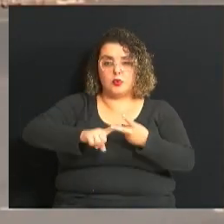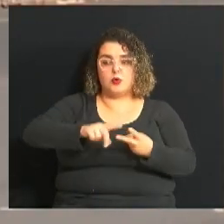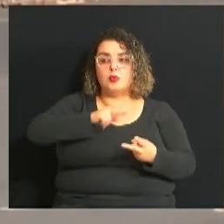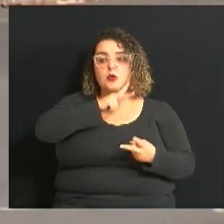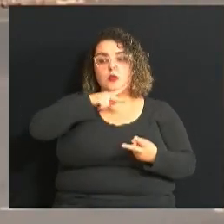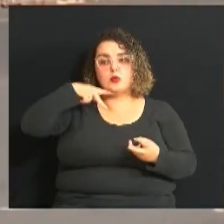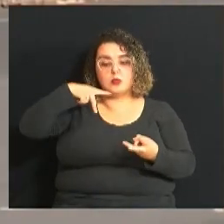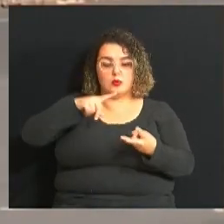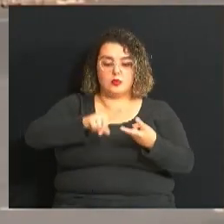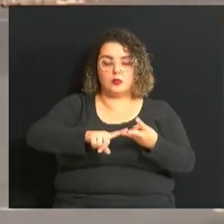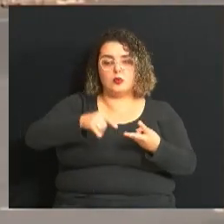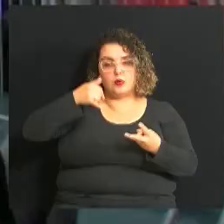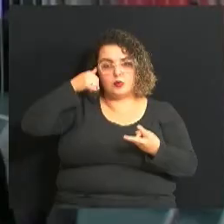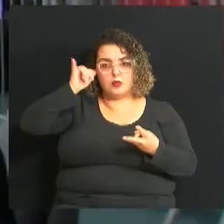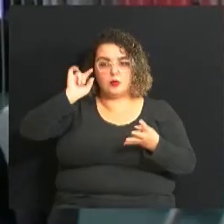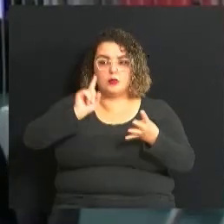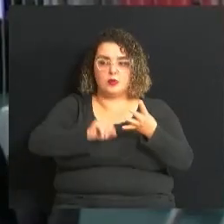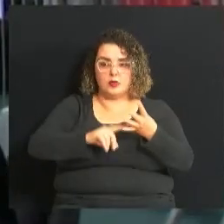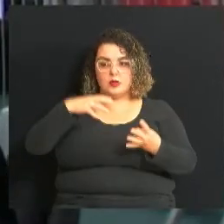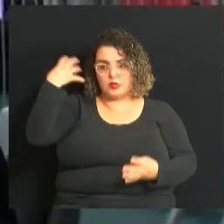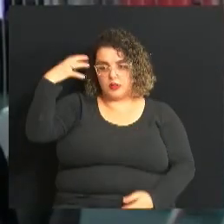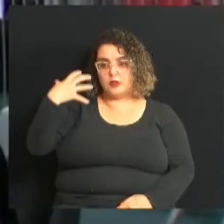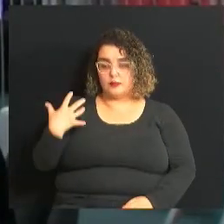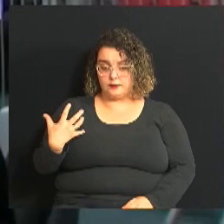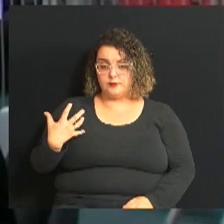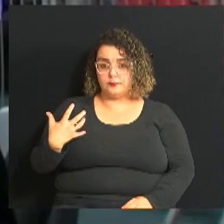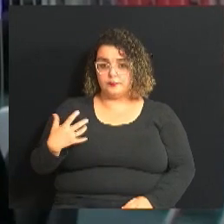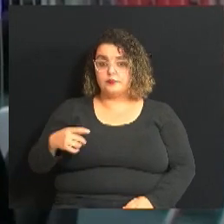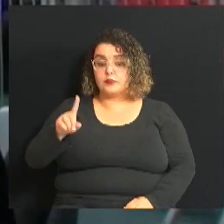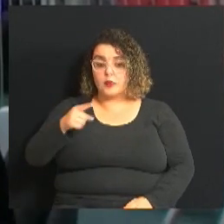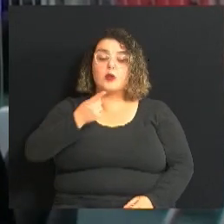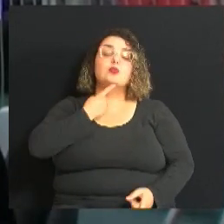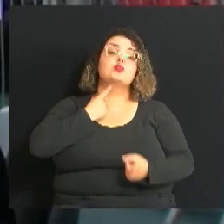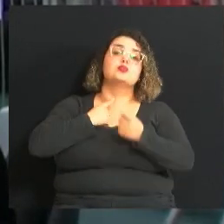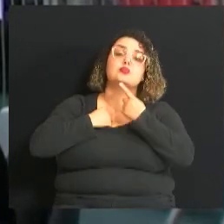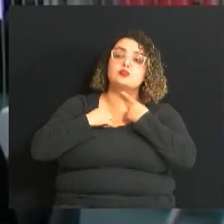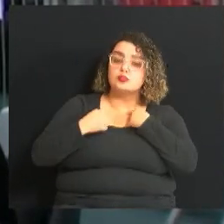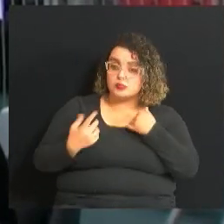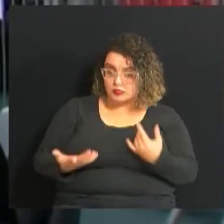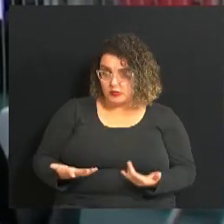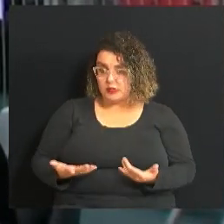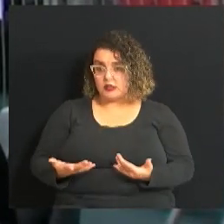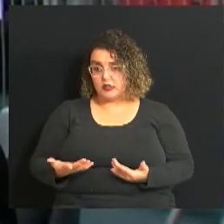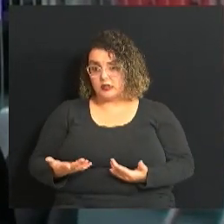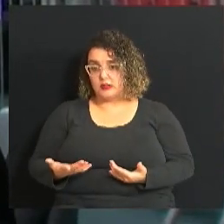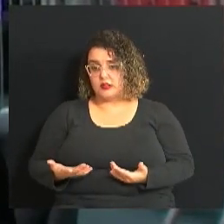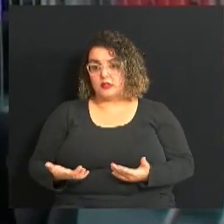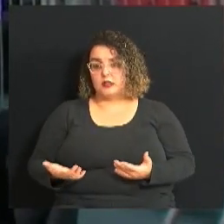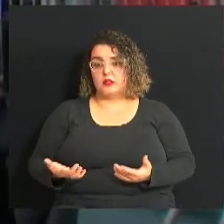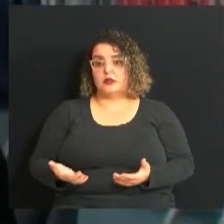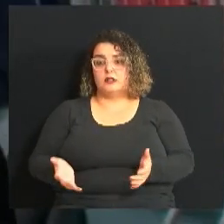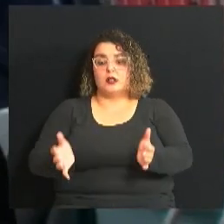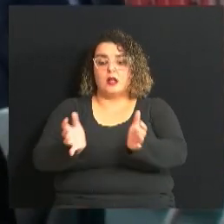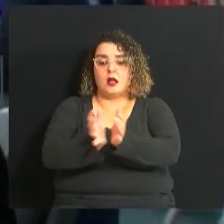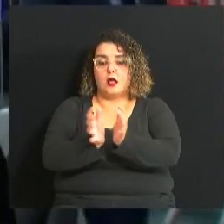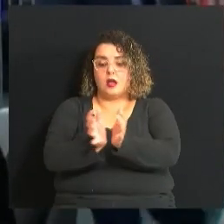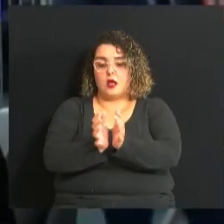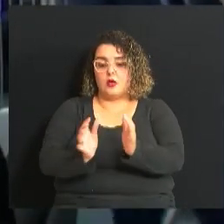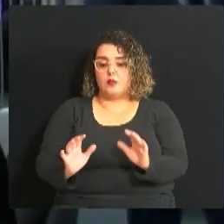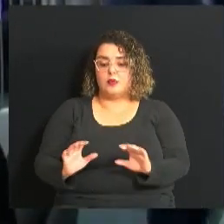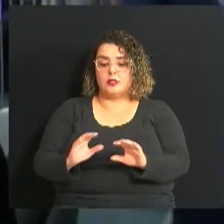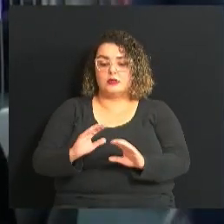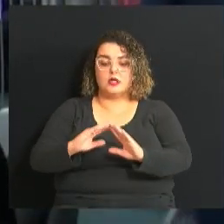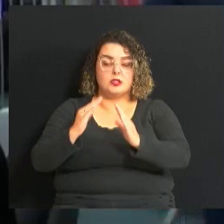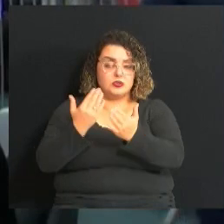Paulo Búfalo e Guida Calisto que também é um desejo vamos dizer assim da comunidade escolar tem uma